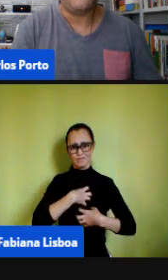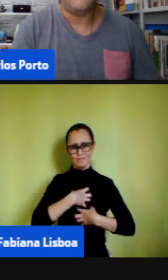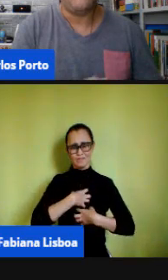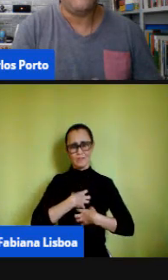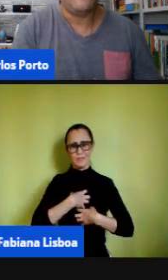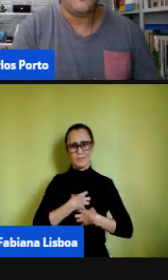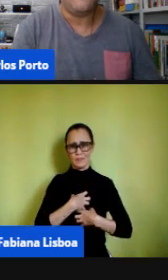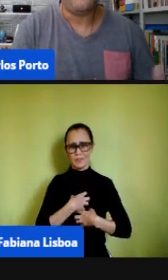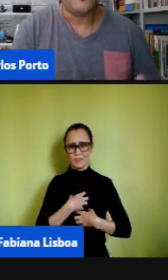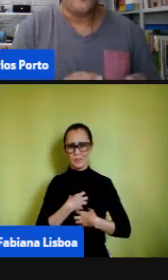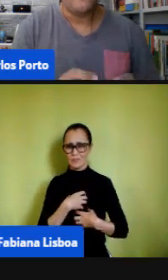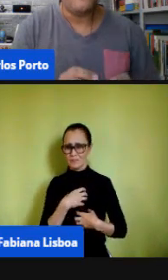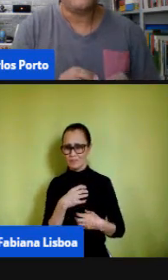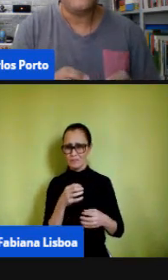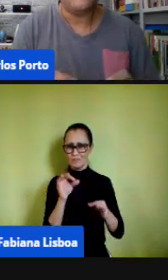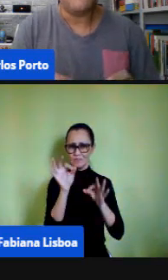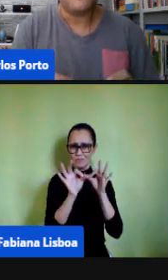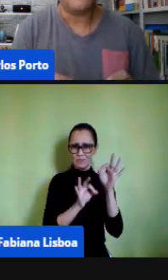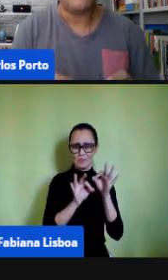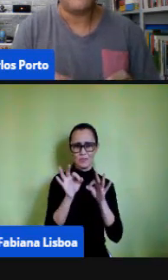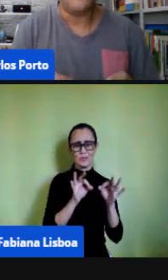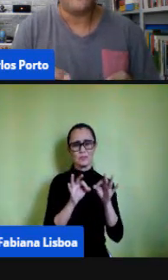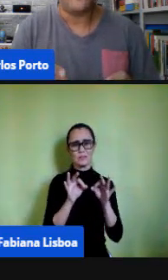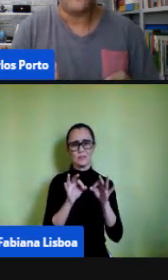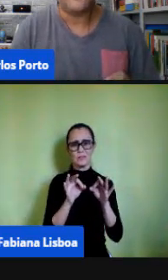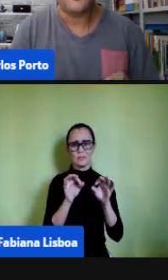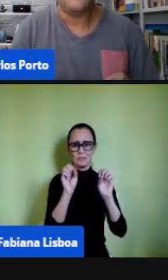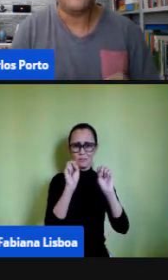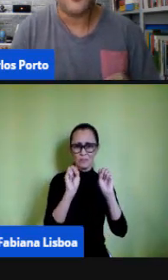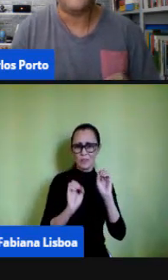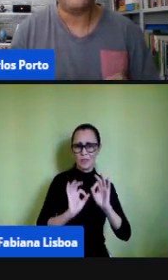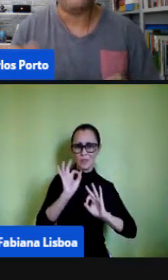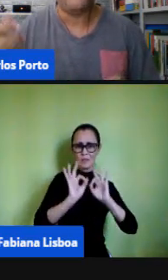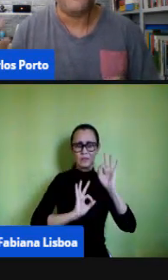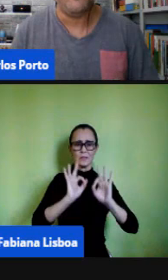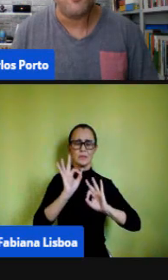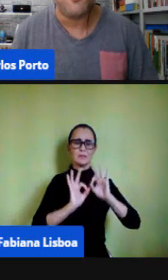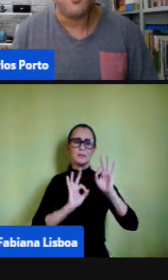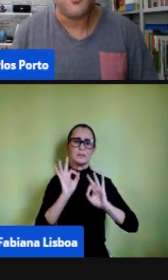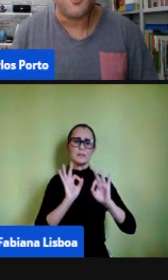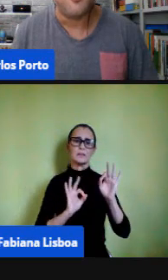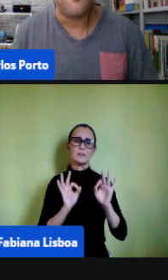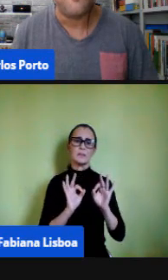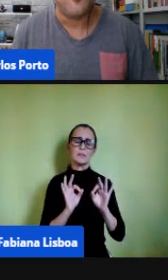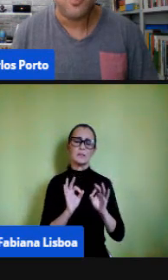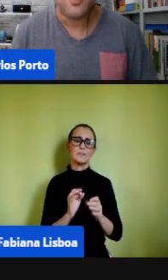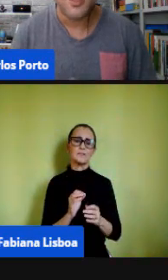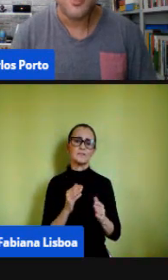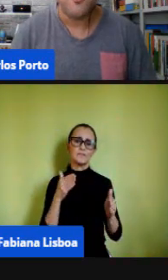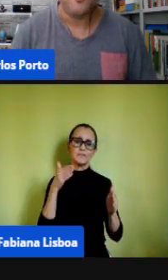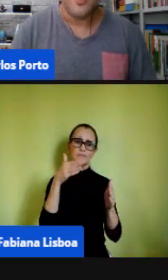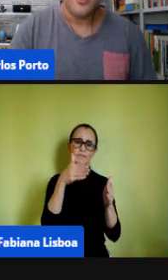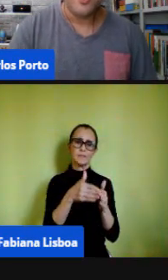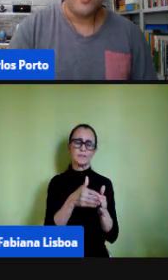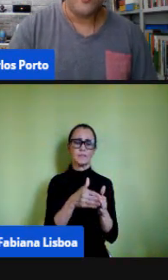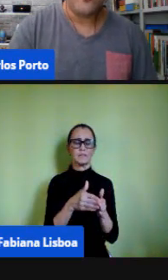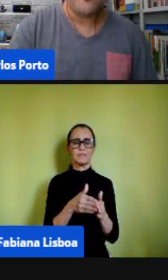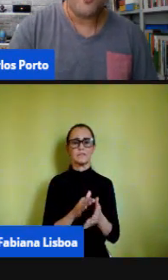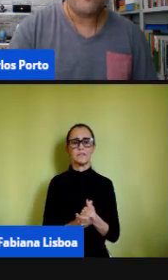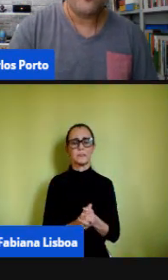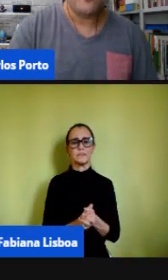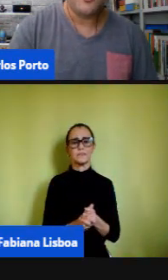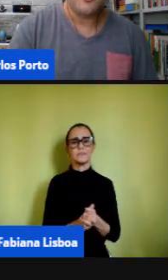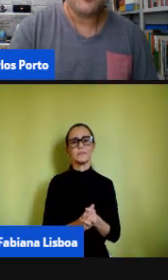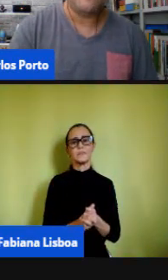que nós podemos dizer uma sistematização organizada por meio de uma função. Vamos lá, então?